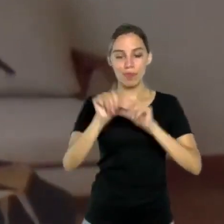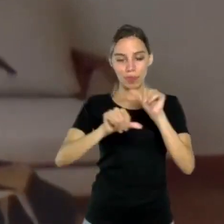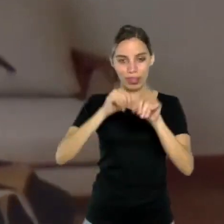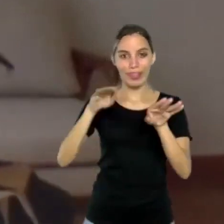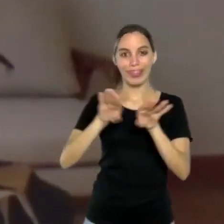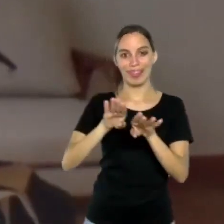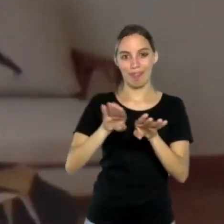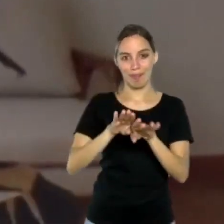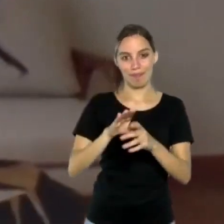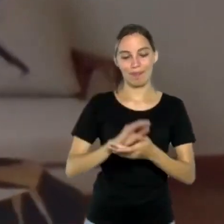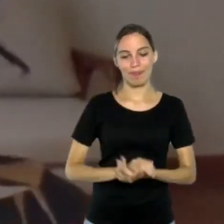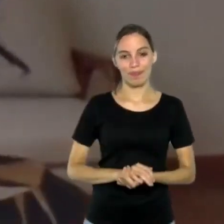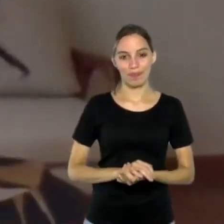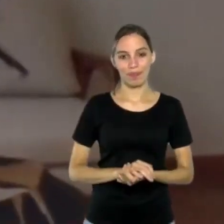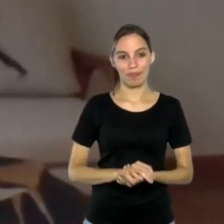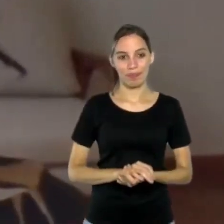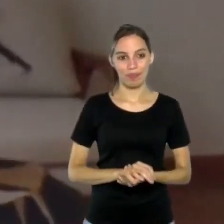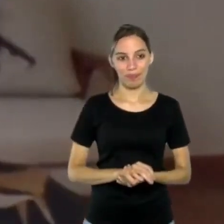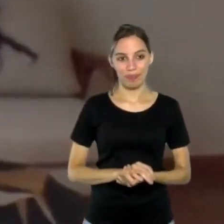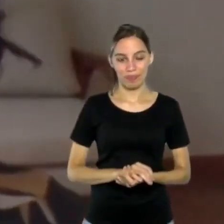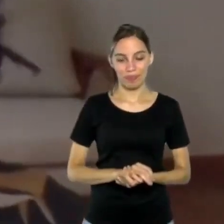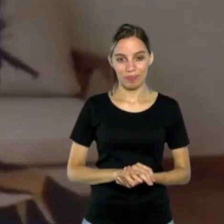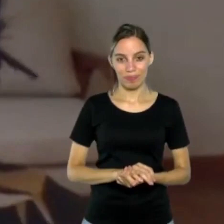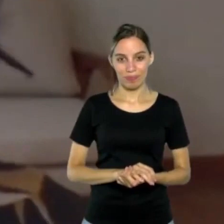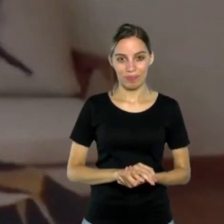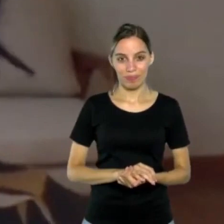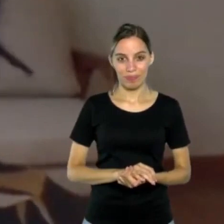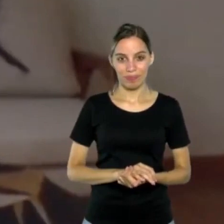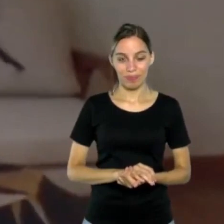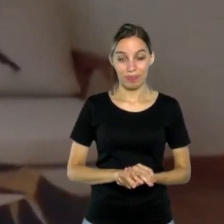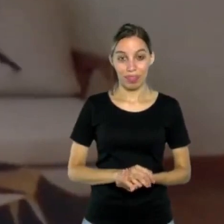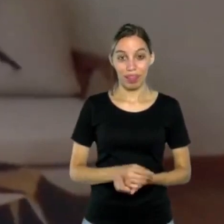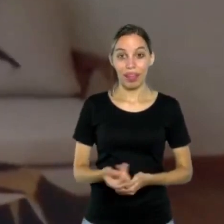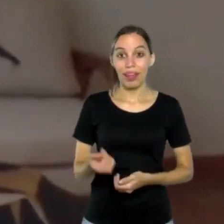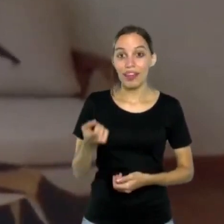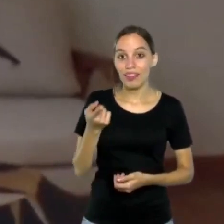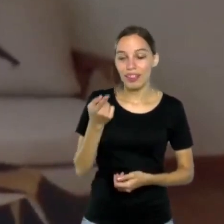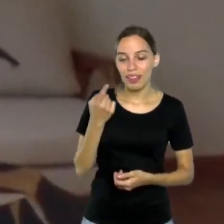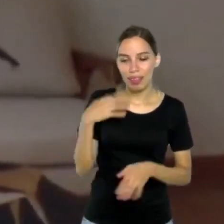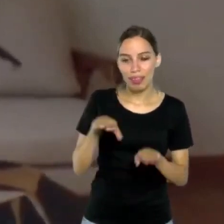eu faço, eu acho, na verdade. E ver, assim, eu acho que